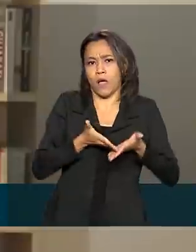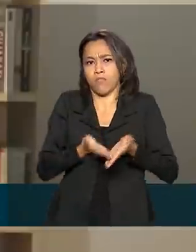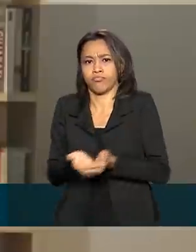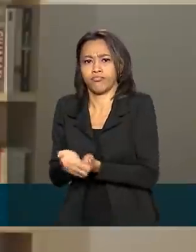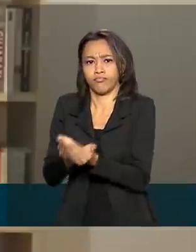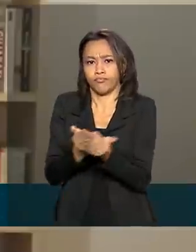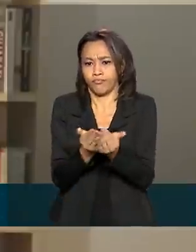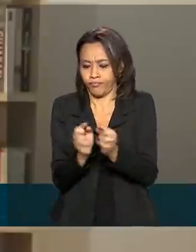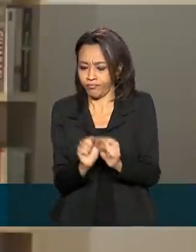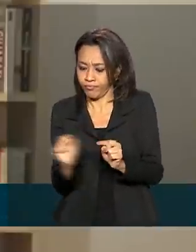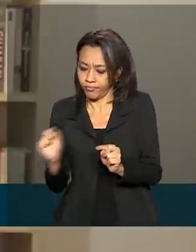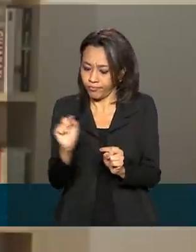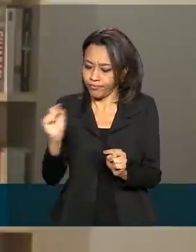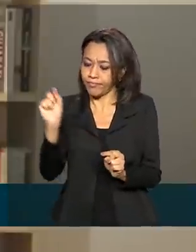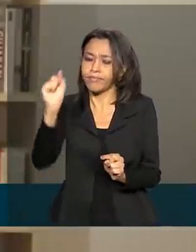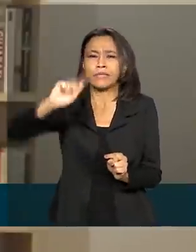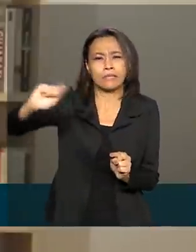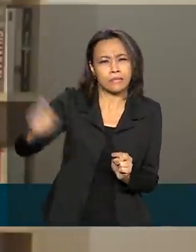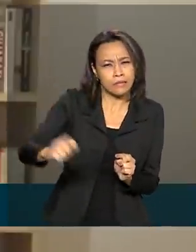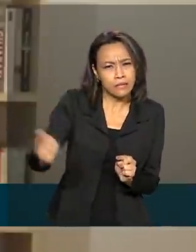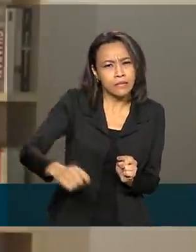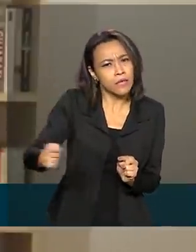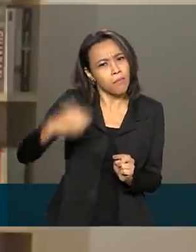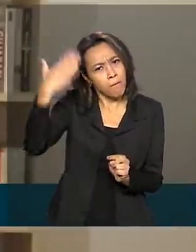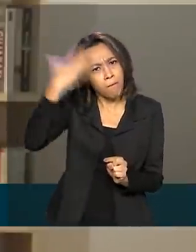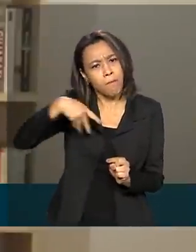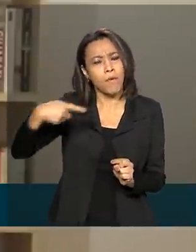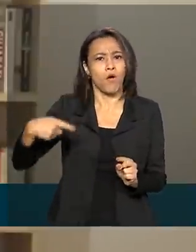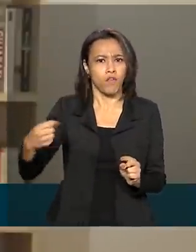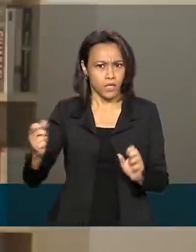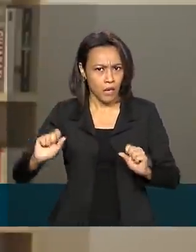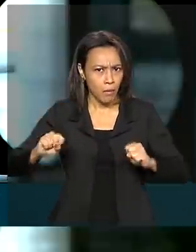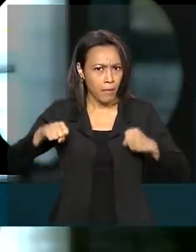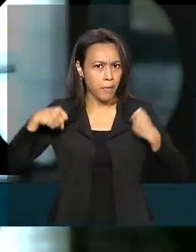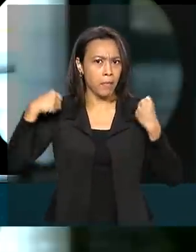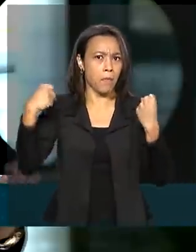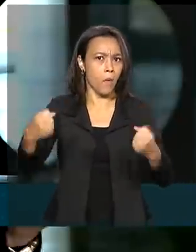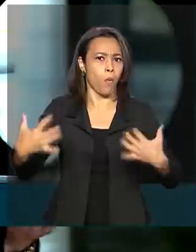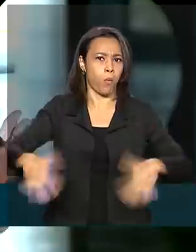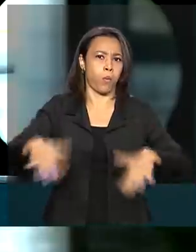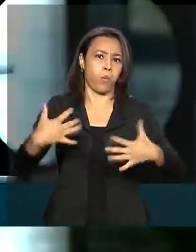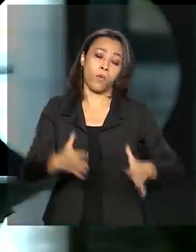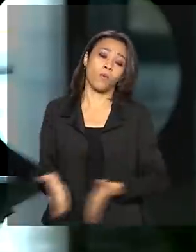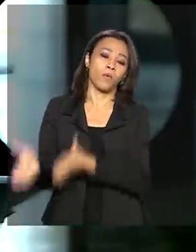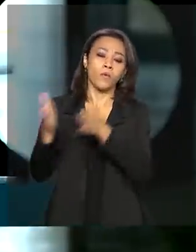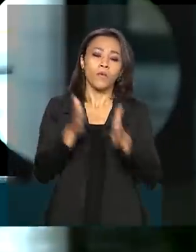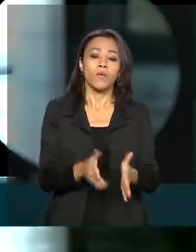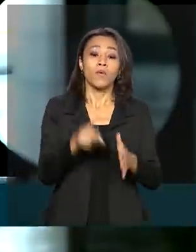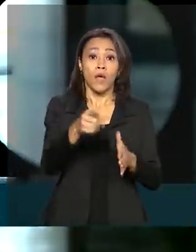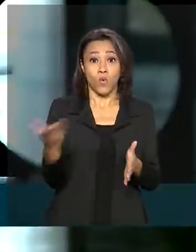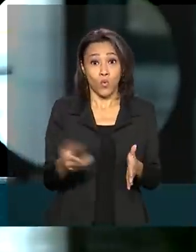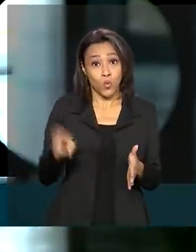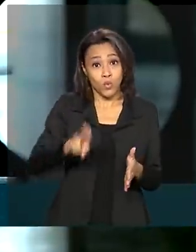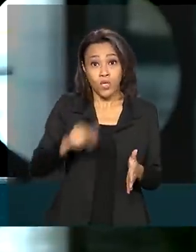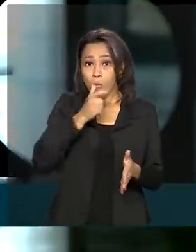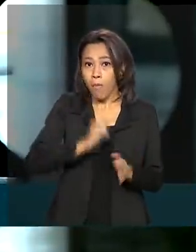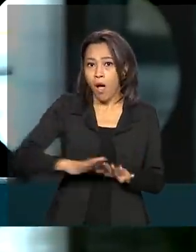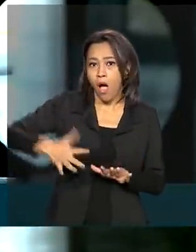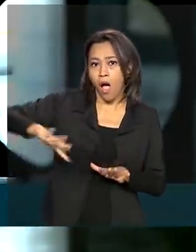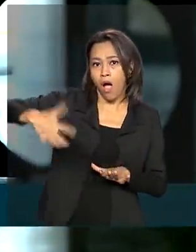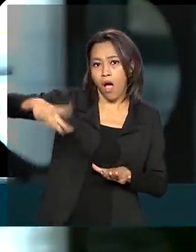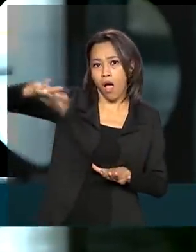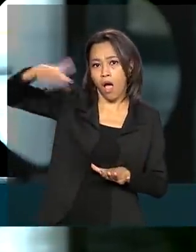o potencial de desenvolvimento que esse setor tem no Brasil. Com o BR no mar, o governo quer incentivar o setor